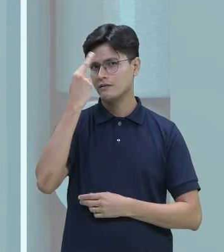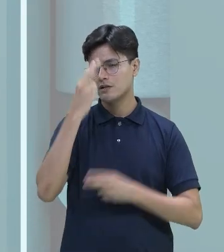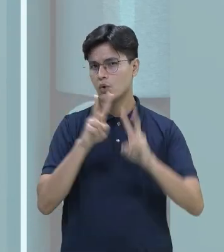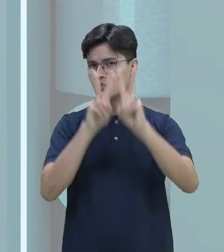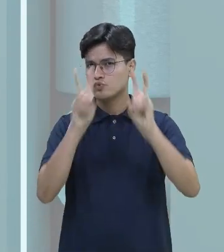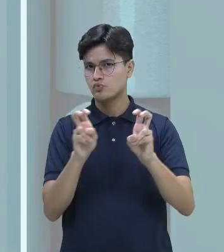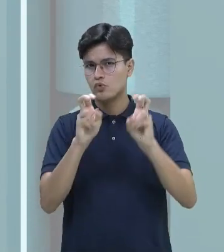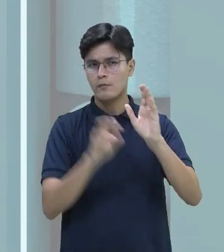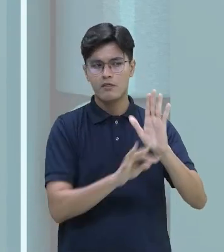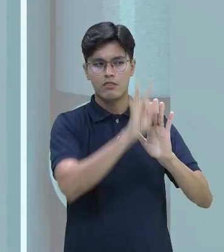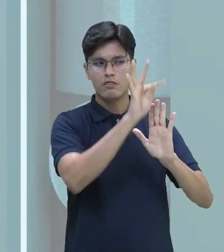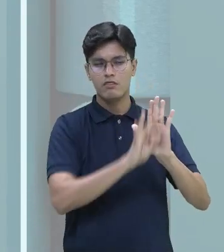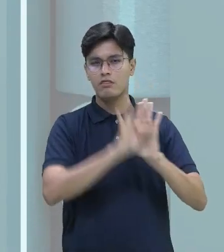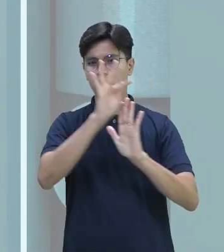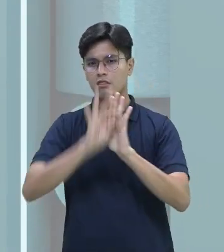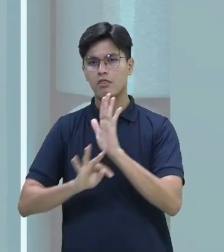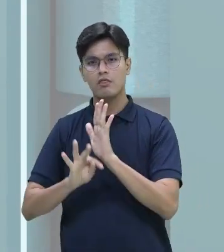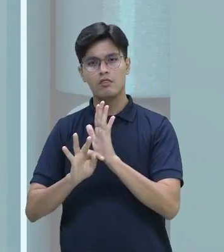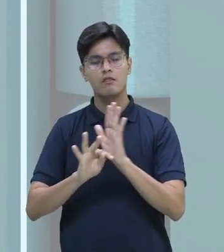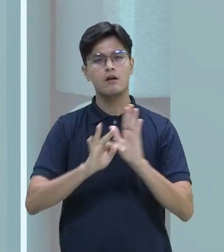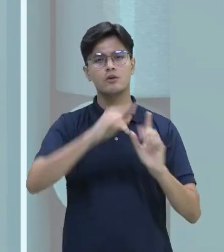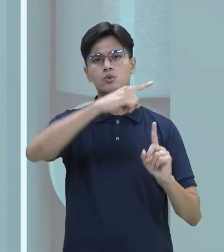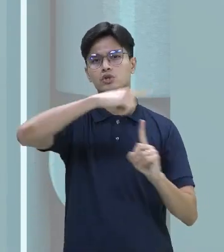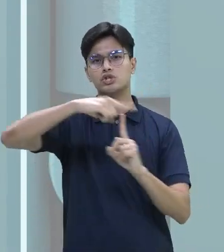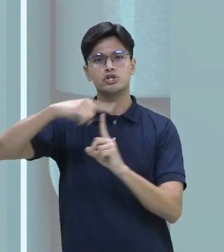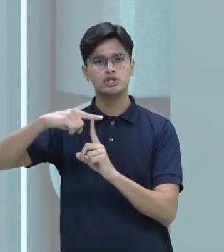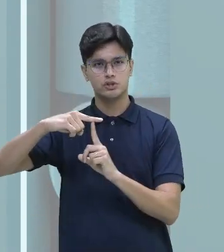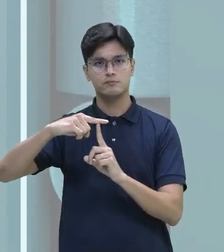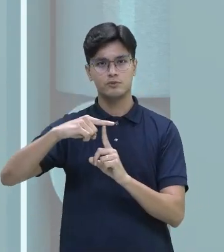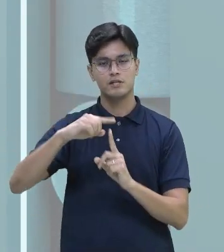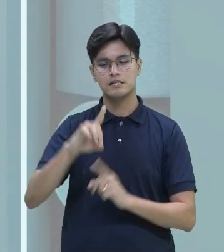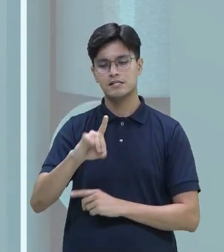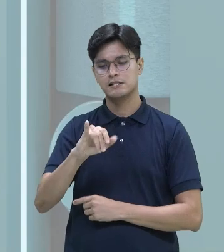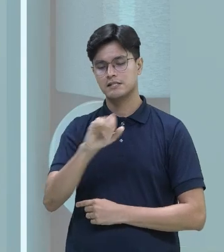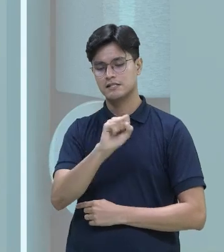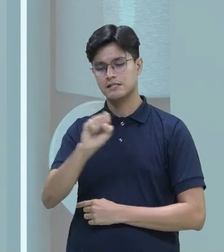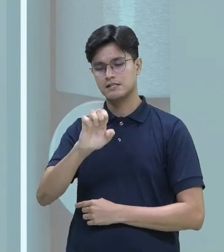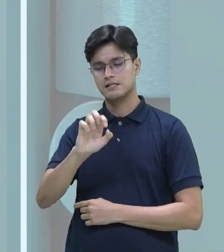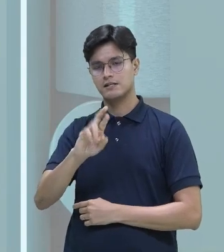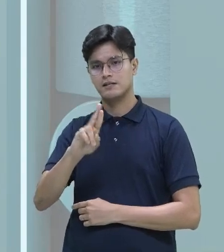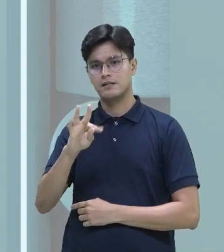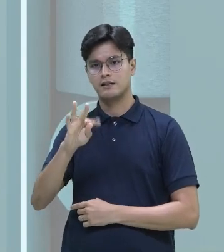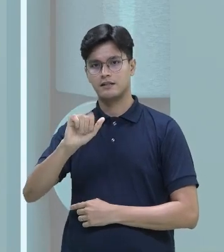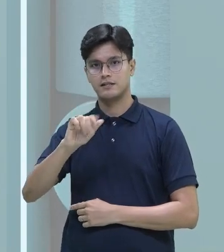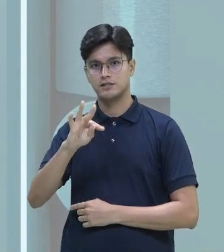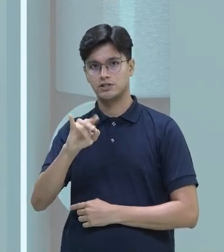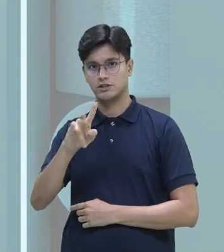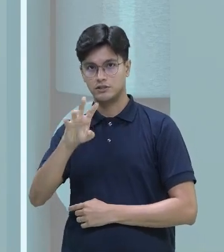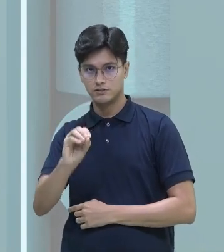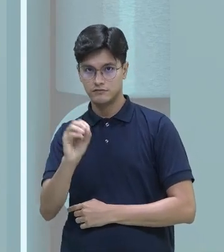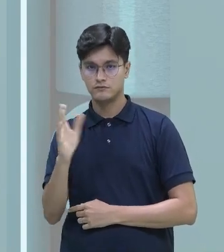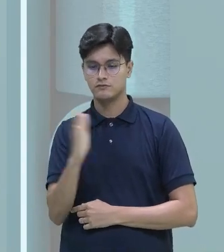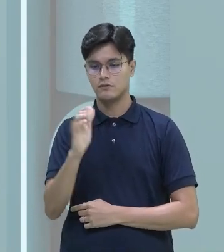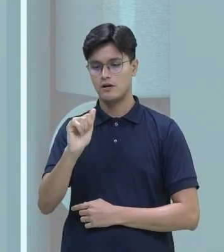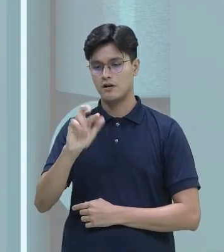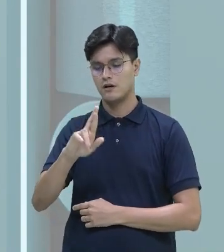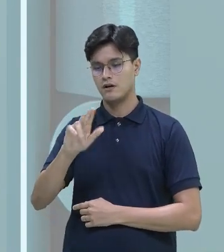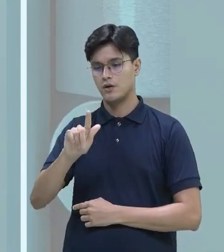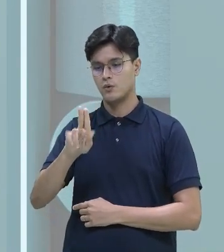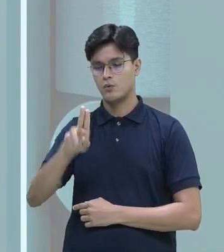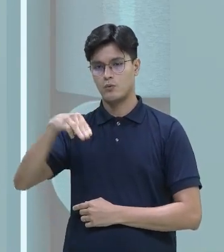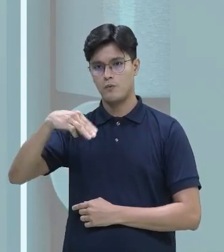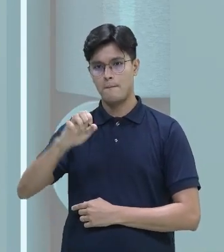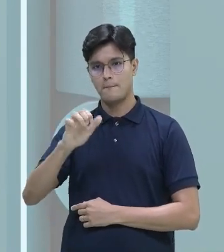textos que se enquadram nesse tipo, que é o tipo dissertativo argumentativo, em especial utilizando